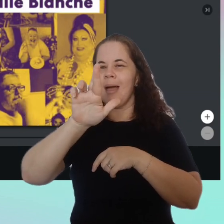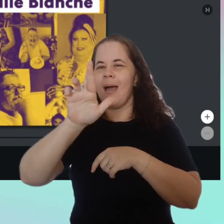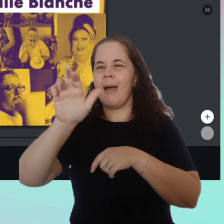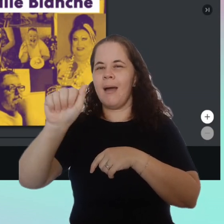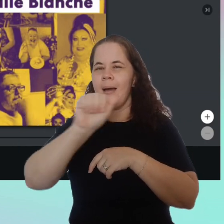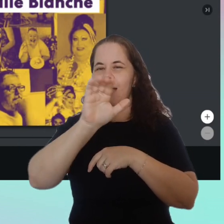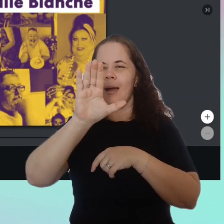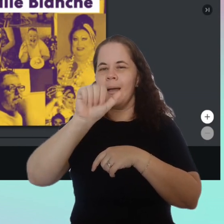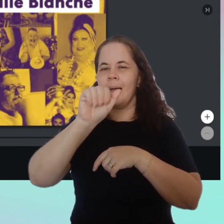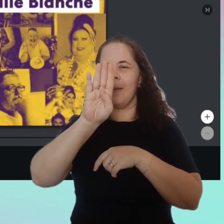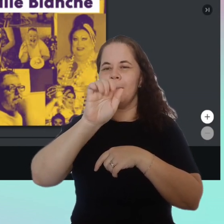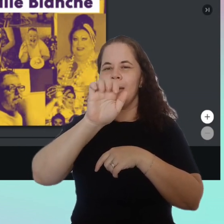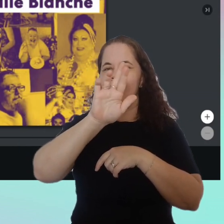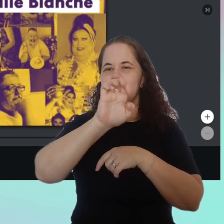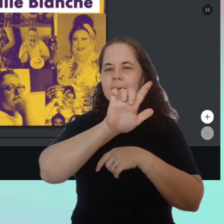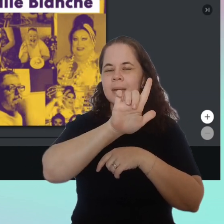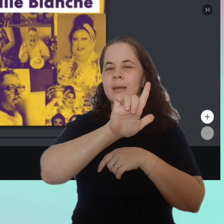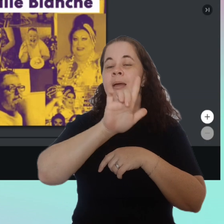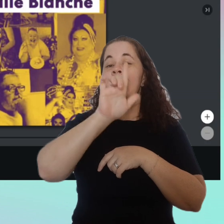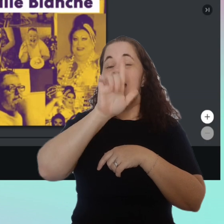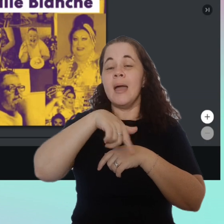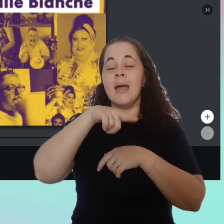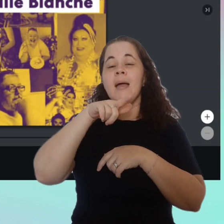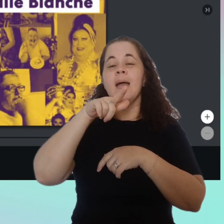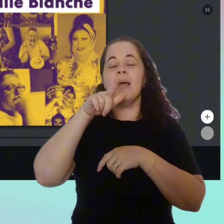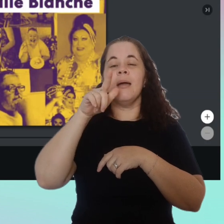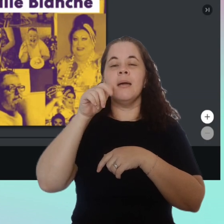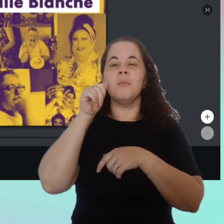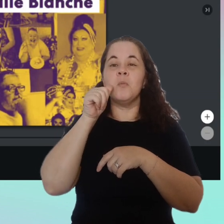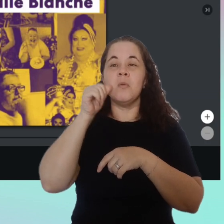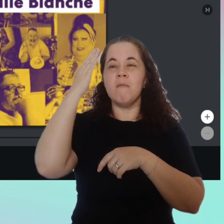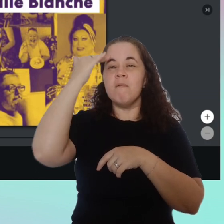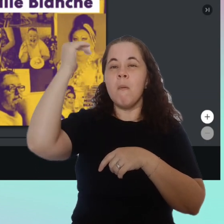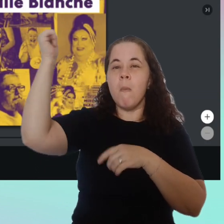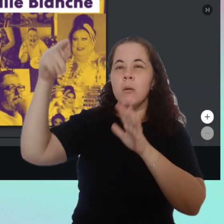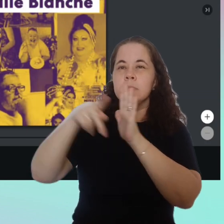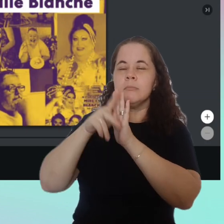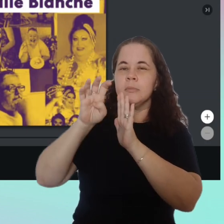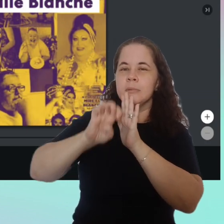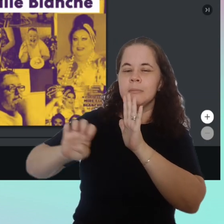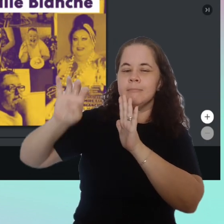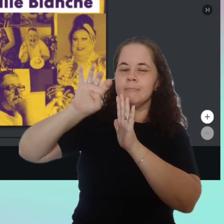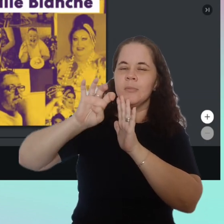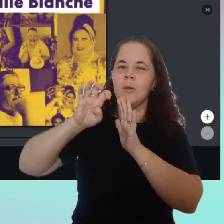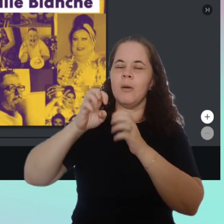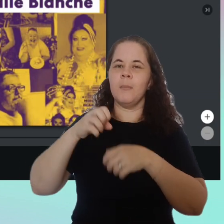fazia divinamente bem a performance das músicas da Montserrat Caballé. Então, ela tinha